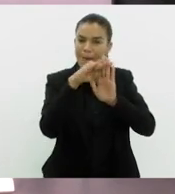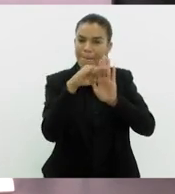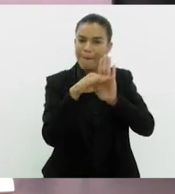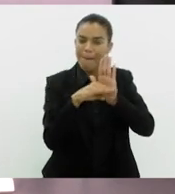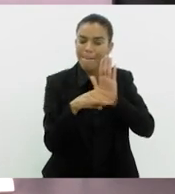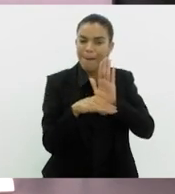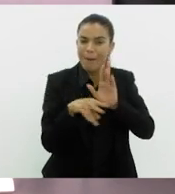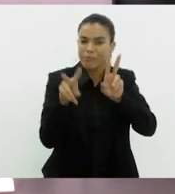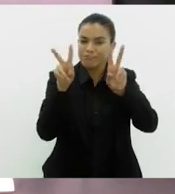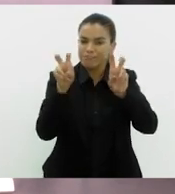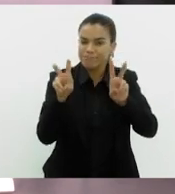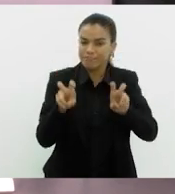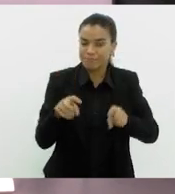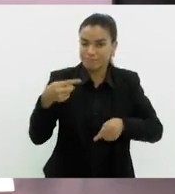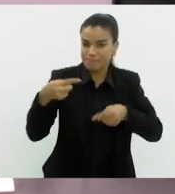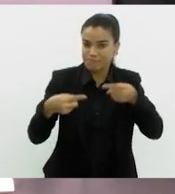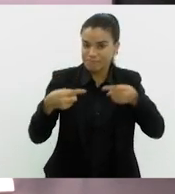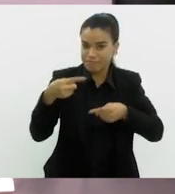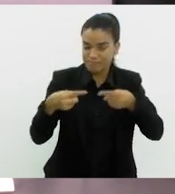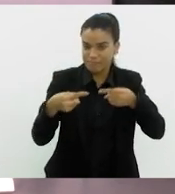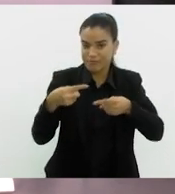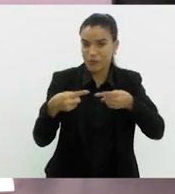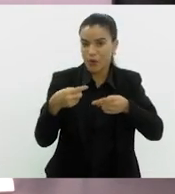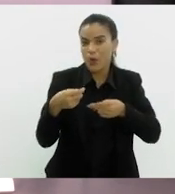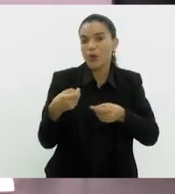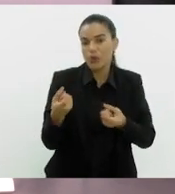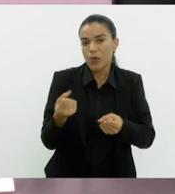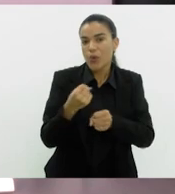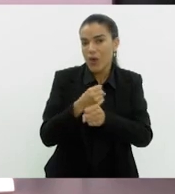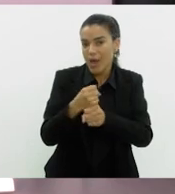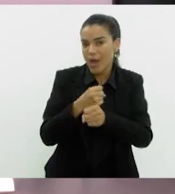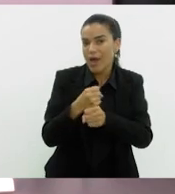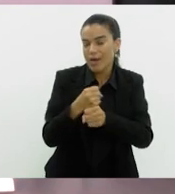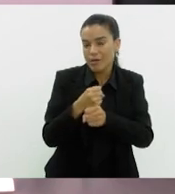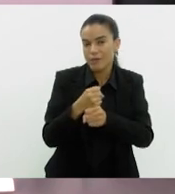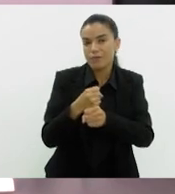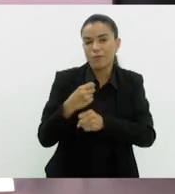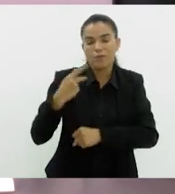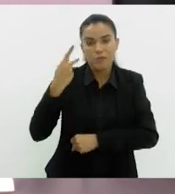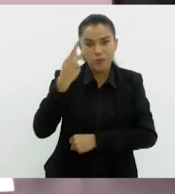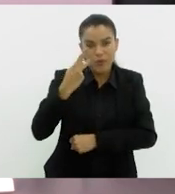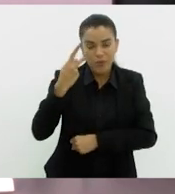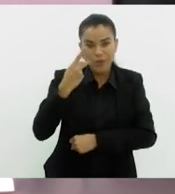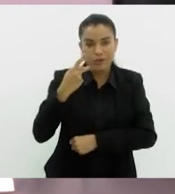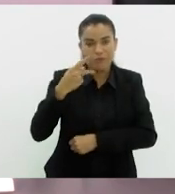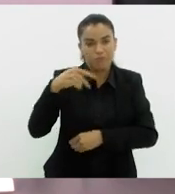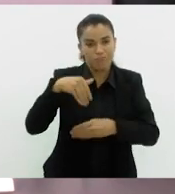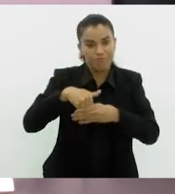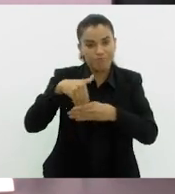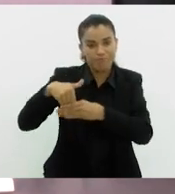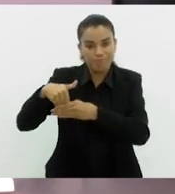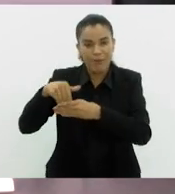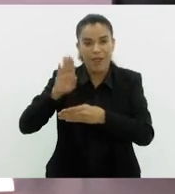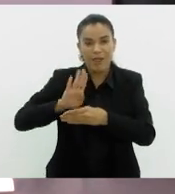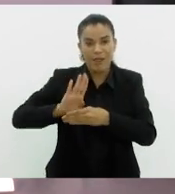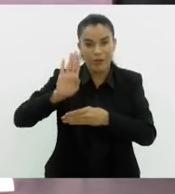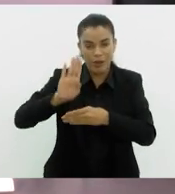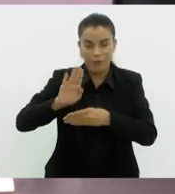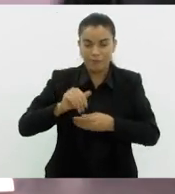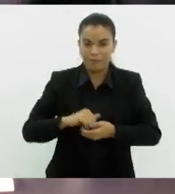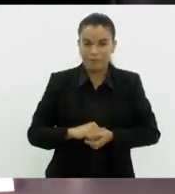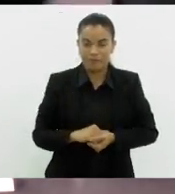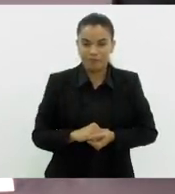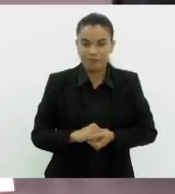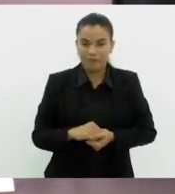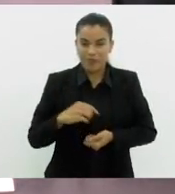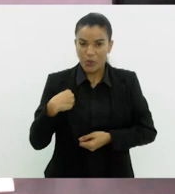da participação das mulheres neste ano no debate político-eleitoral. Então, trago isso para dizer que não tira de